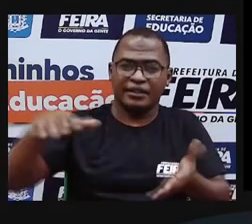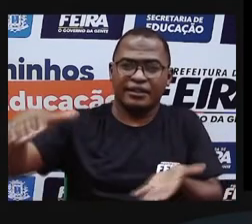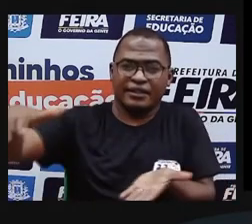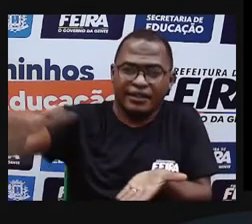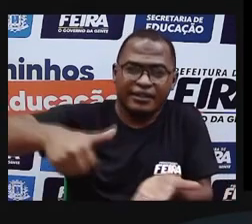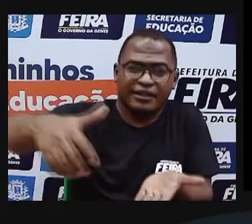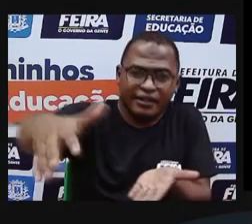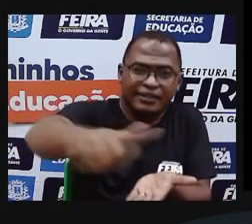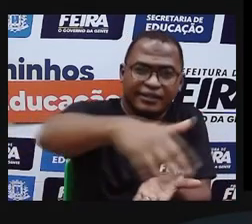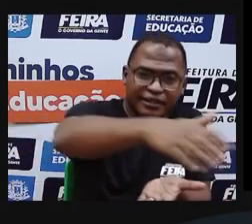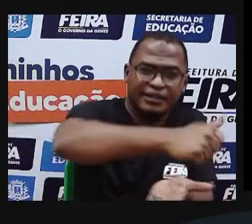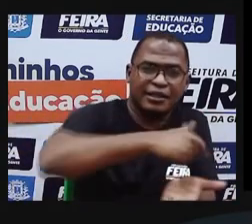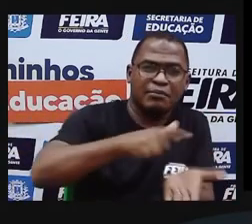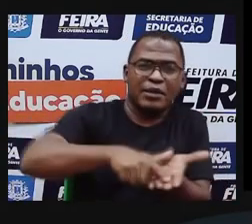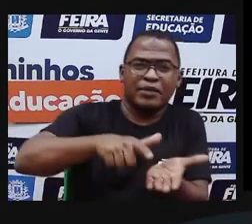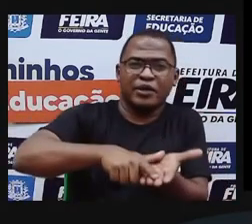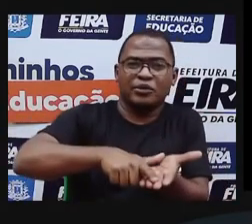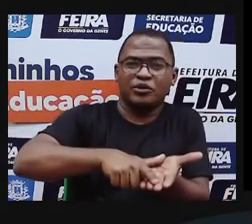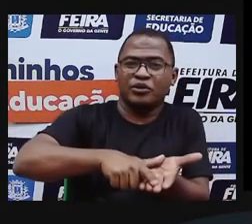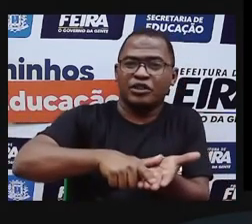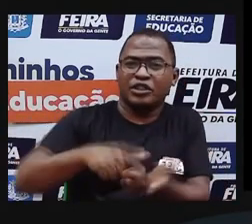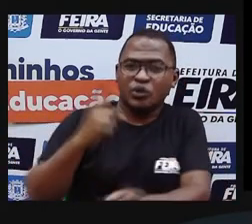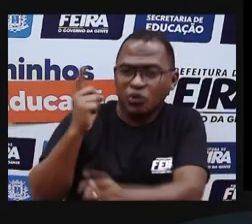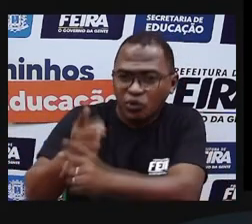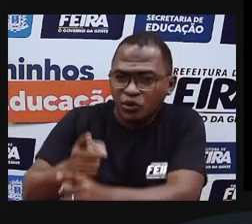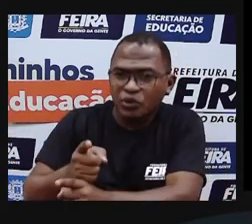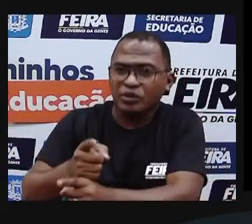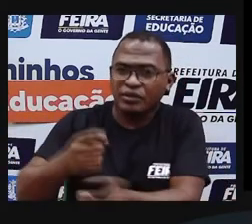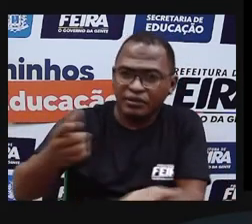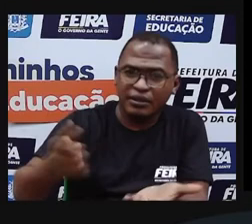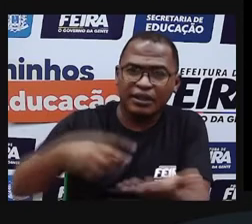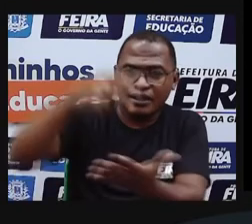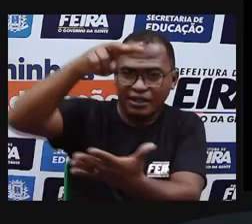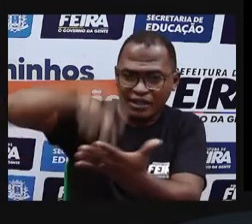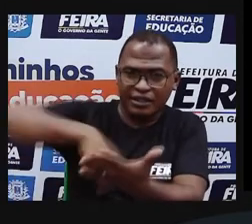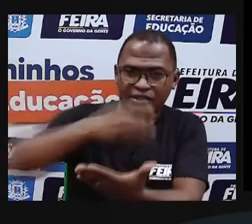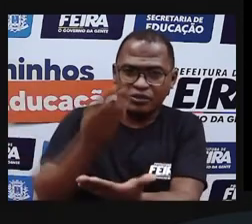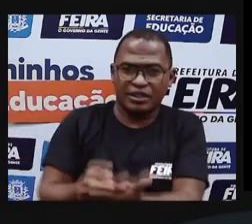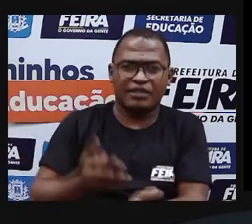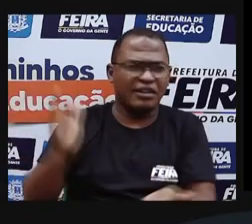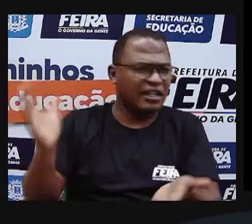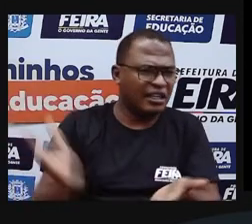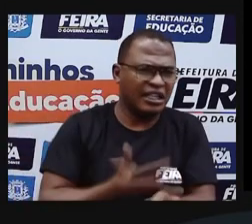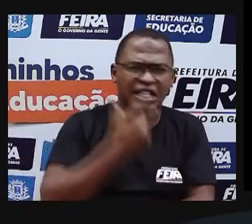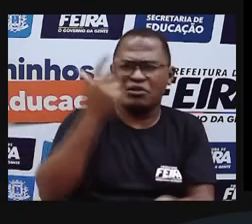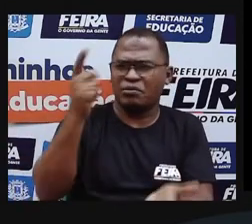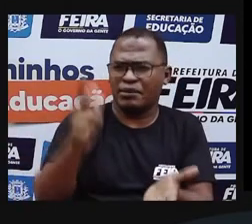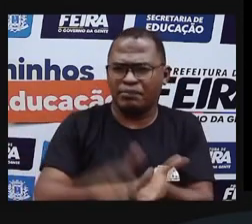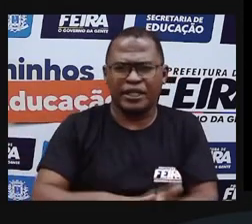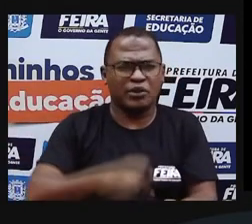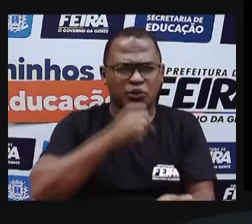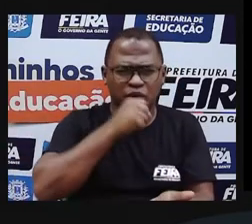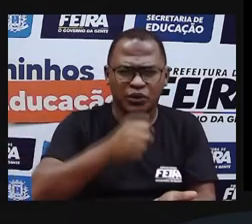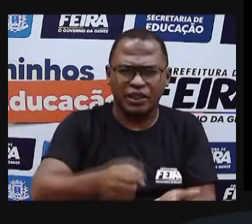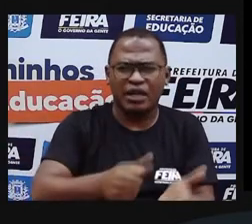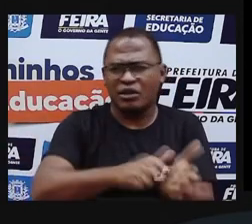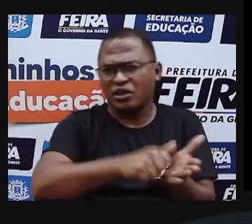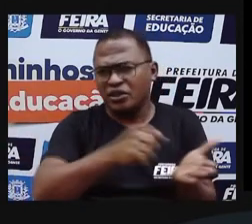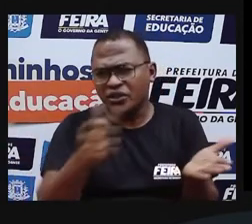Lê tudo que recolhe, então tudo que ela recolhia, todos os livros, papéis, tudo que chegava para ela, ela